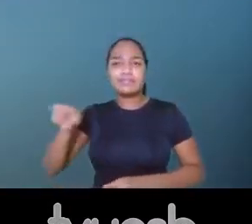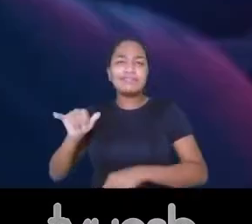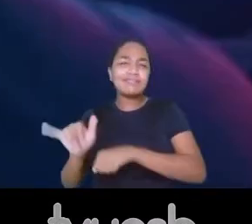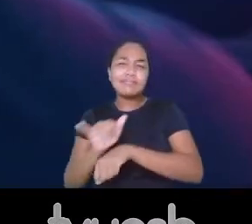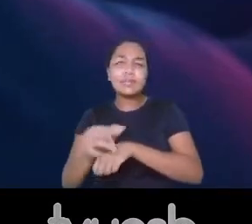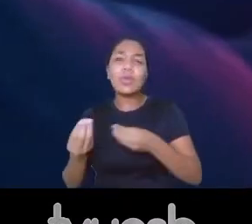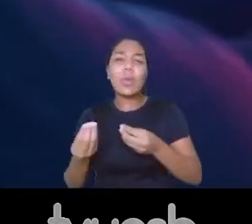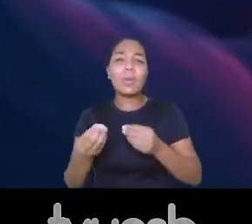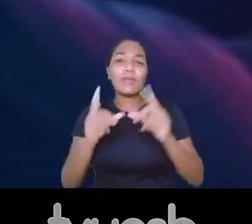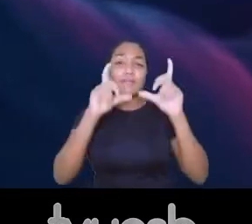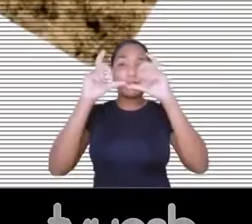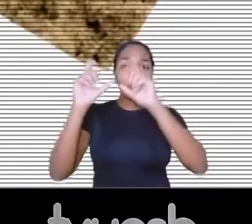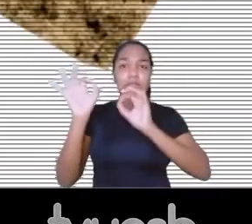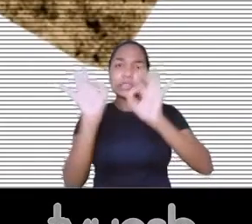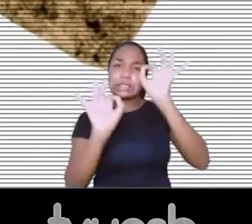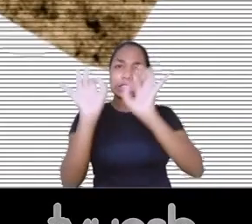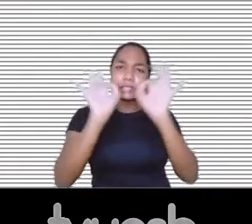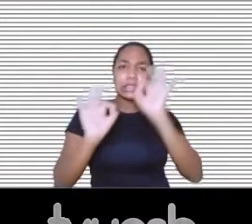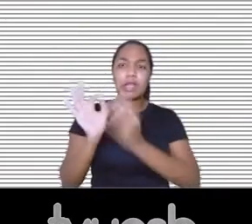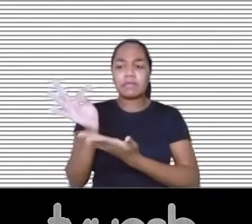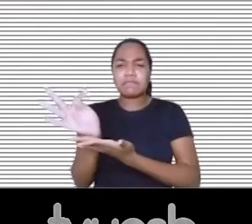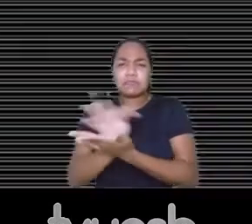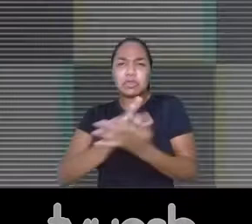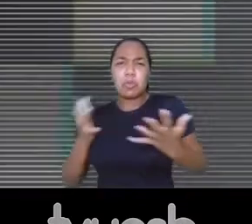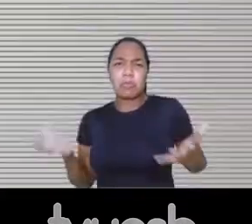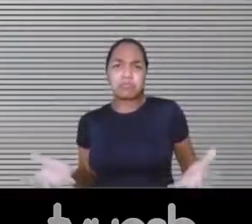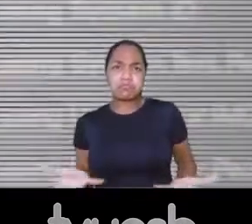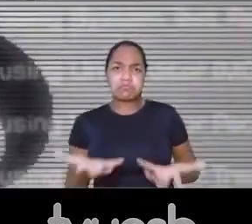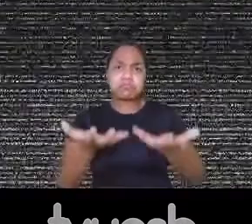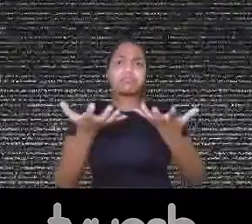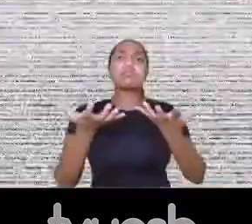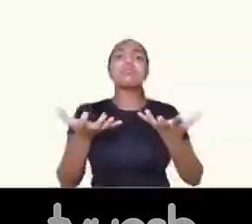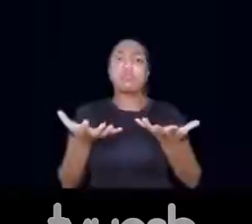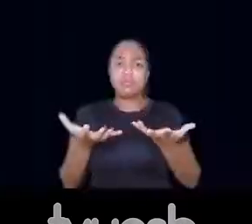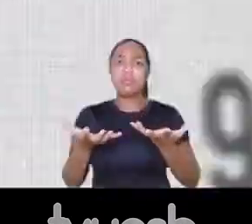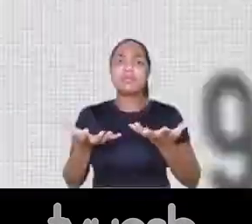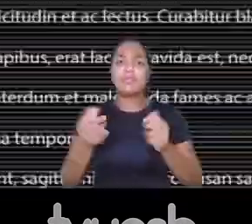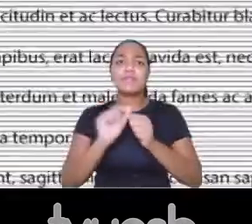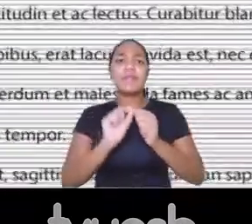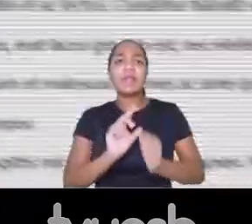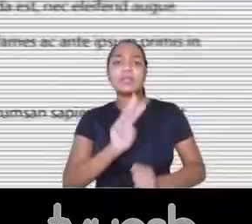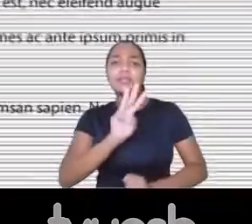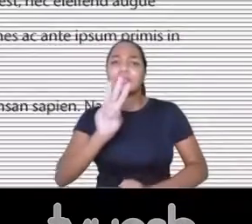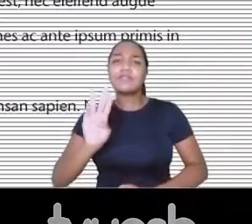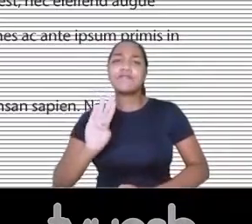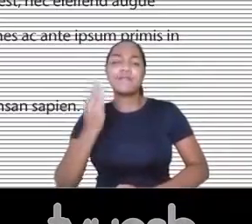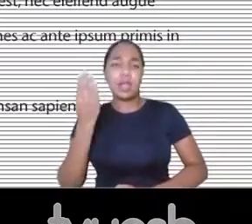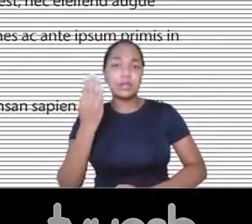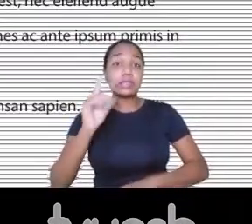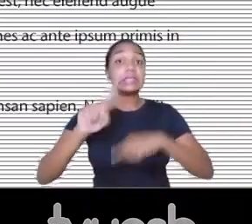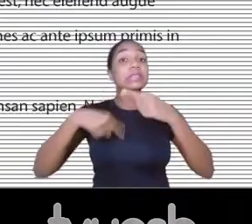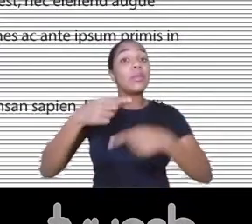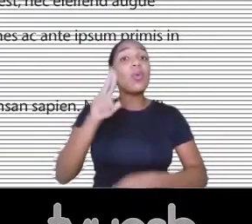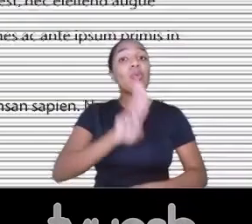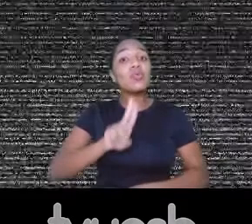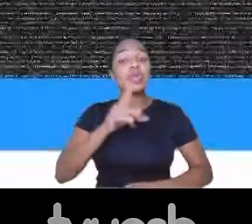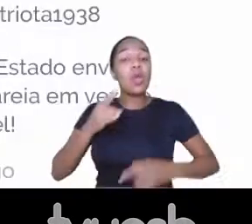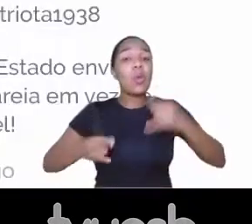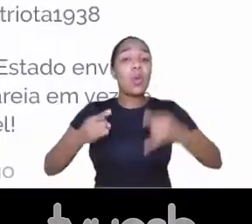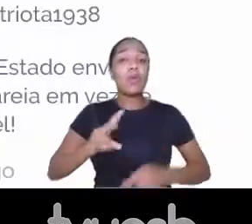seu celular ainda na você eles manipulam fotos fazem textos impactantes tem os sites falsos